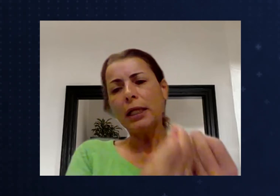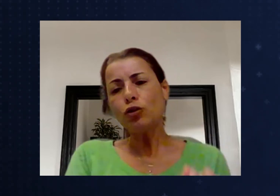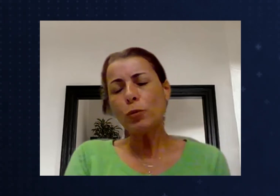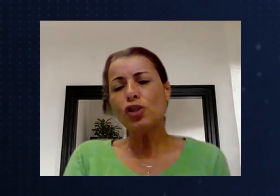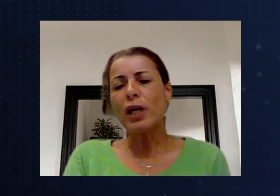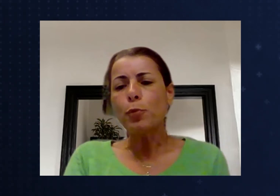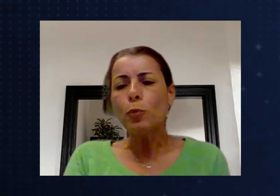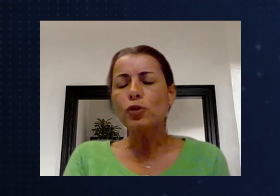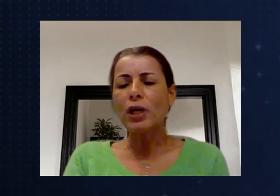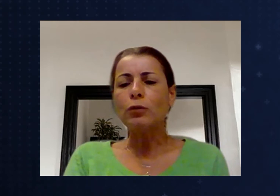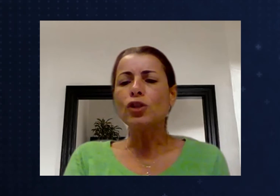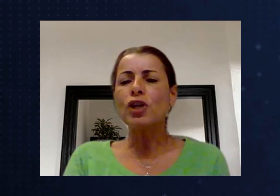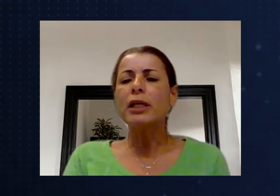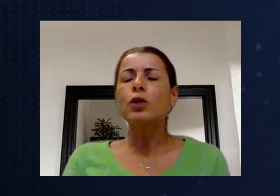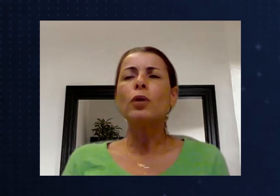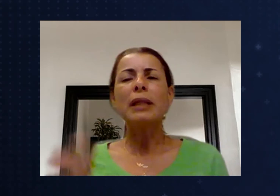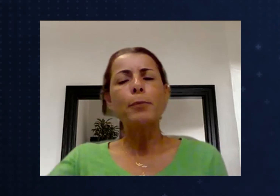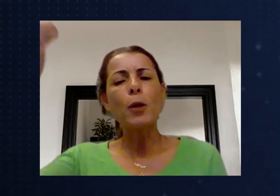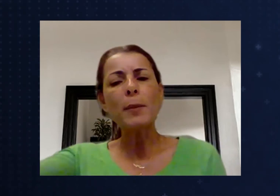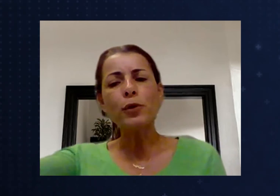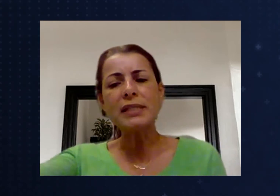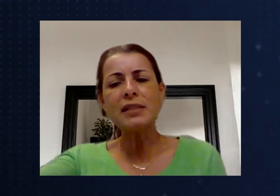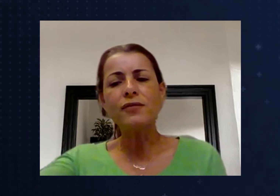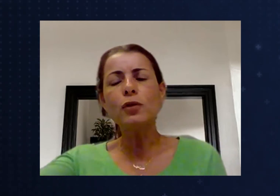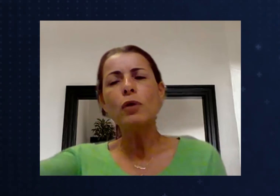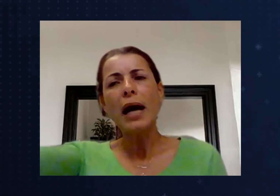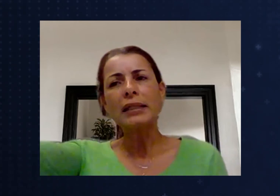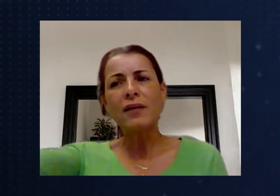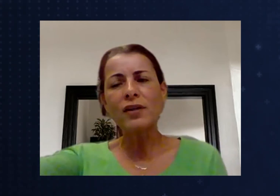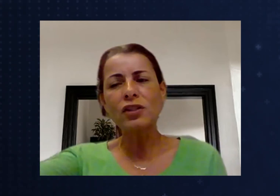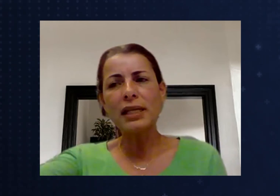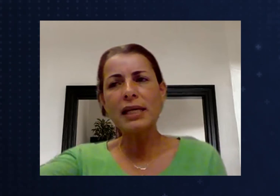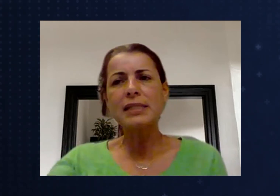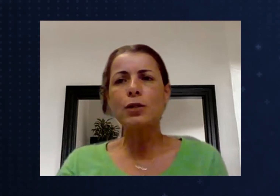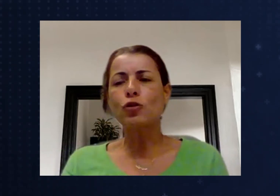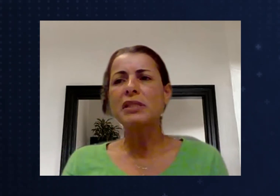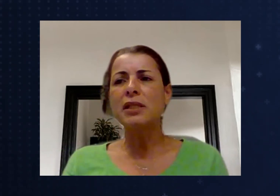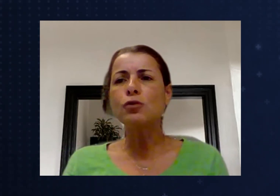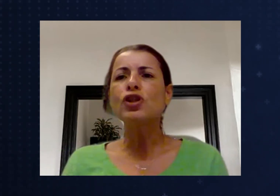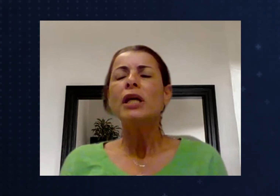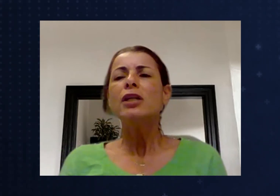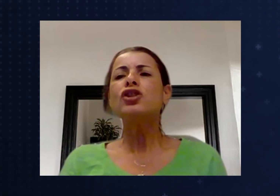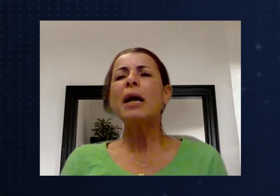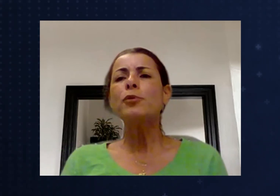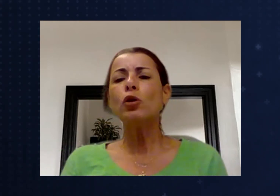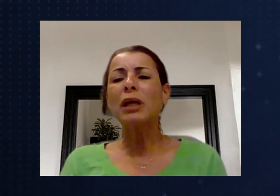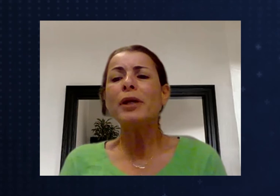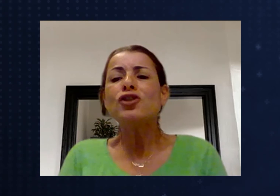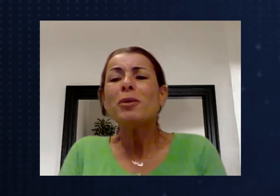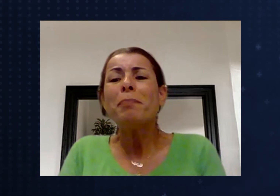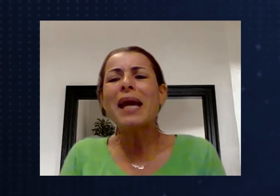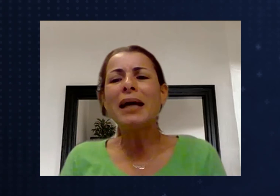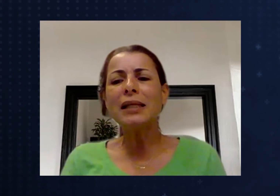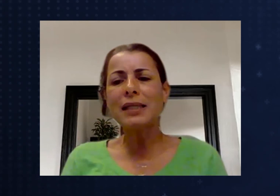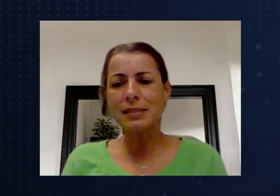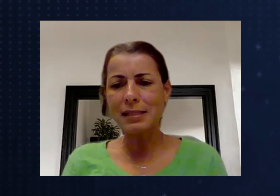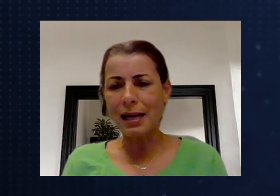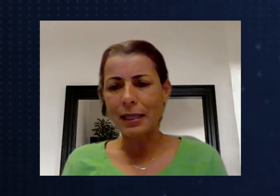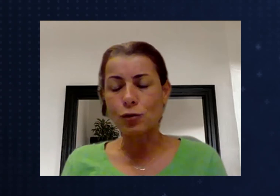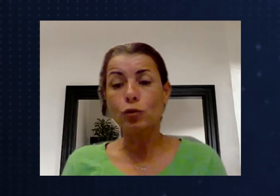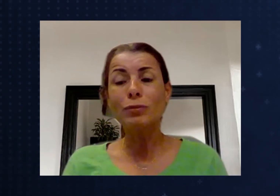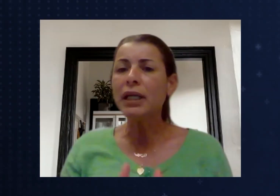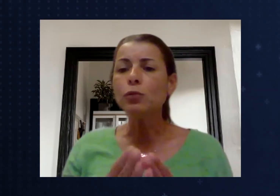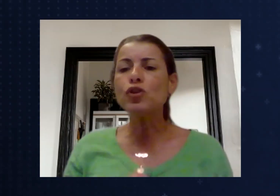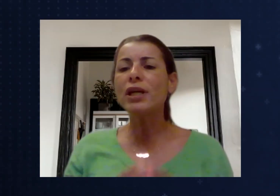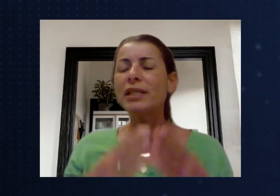estruturas, tanto o Ministério Público do Estado do Rio de Janeiro quanto a própria Polícia Civil, através da Delegacia de Homicídios, está absolutamente empenhada